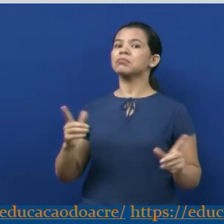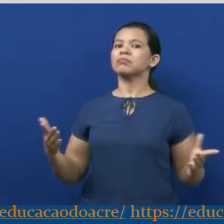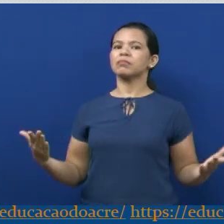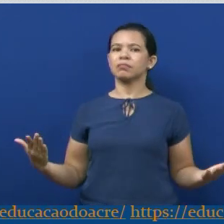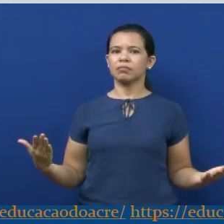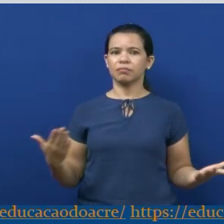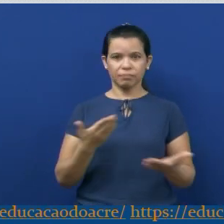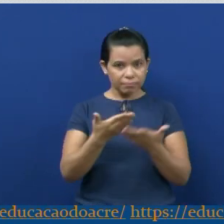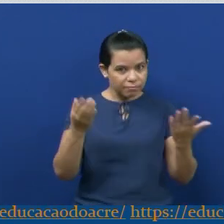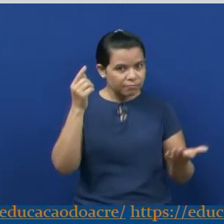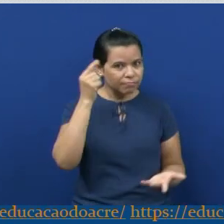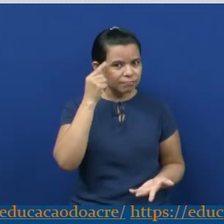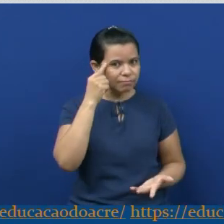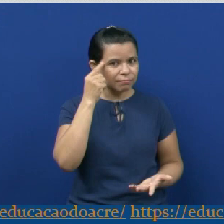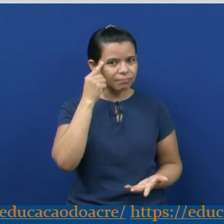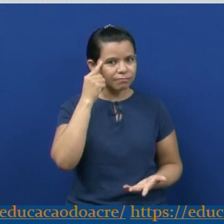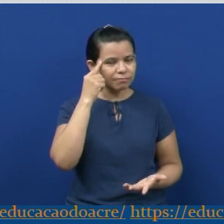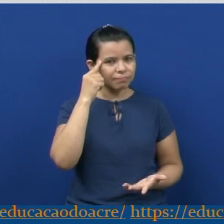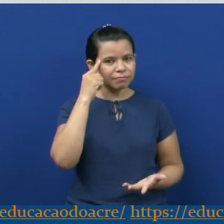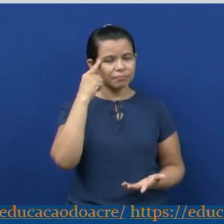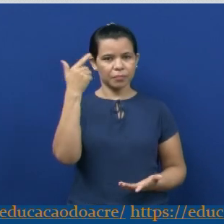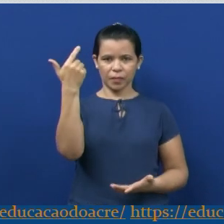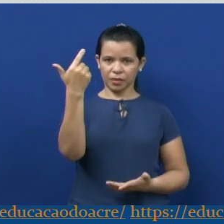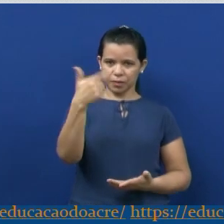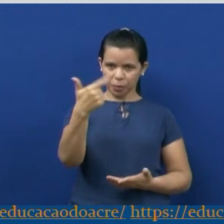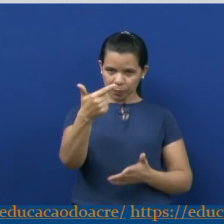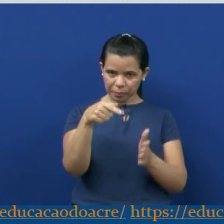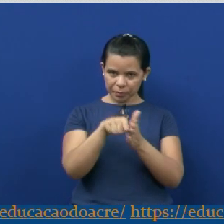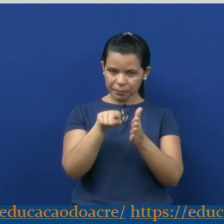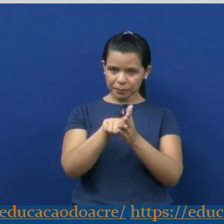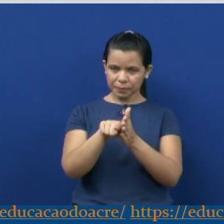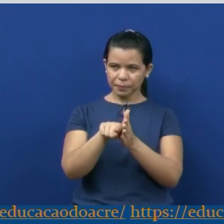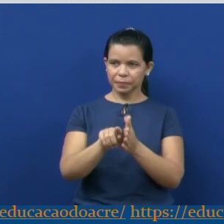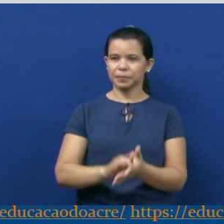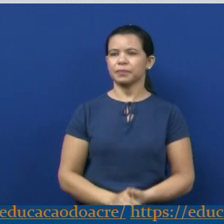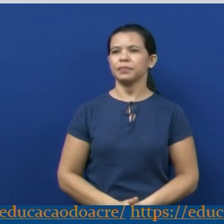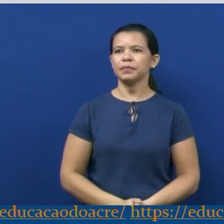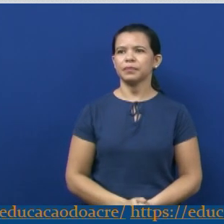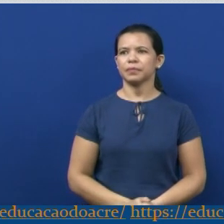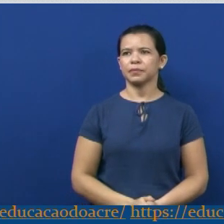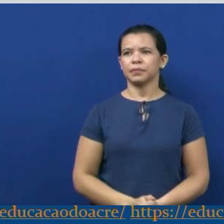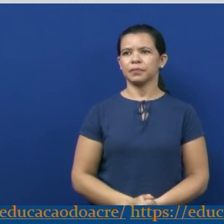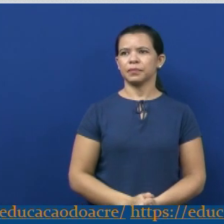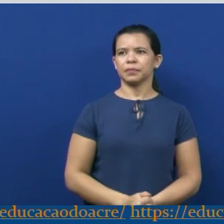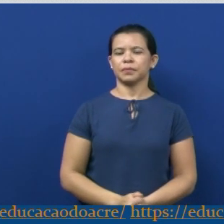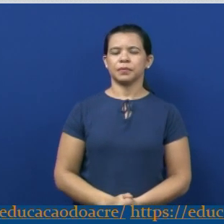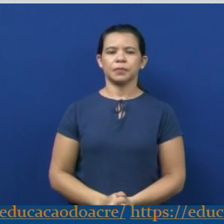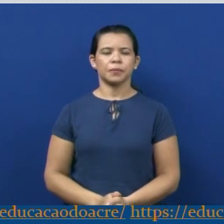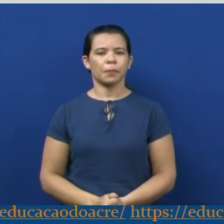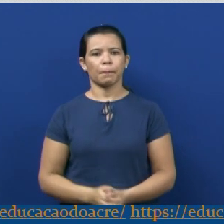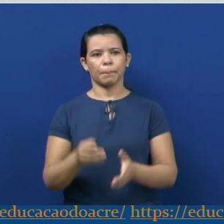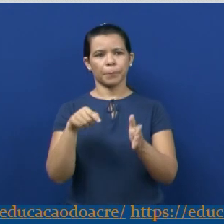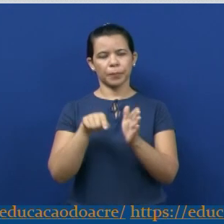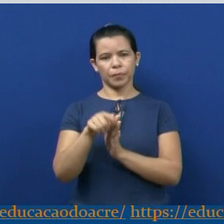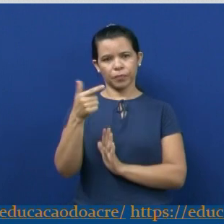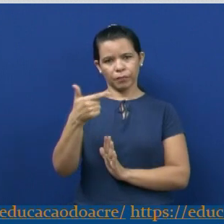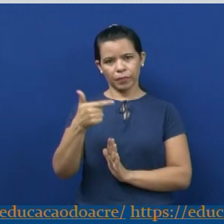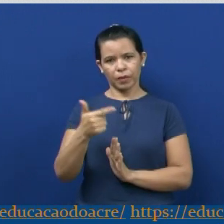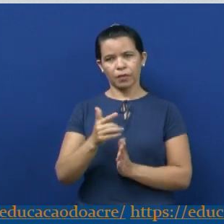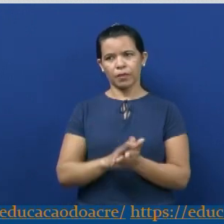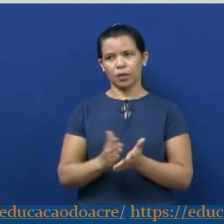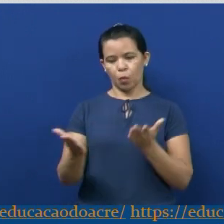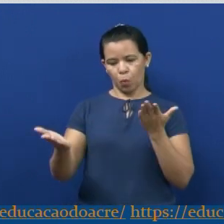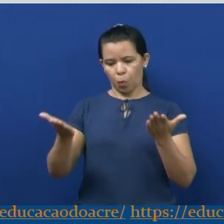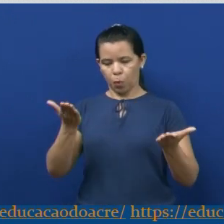Vai pensando e vamos para a segunda perguntinha. Olha só, na questão 2, relacione as imagens a seguir